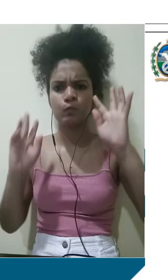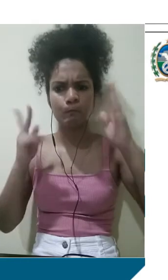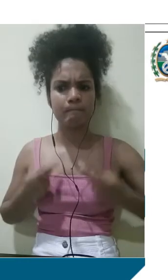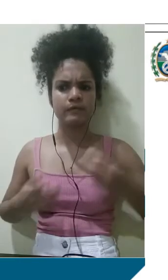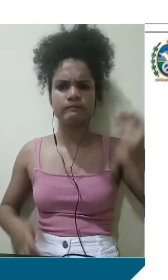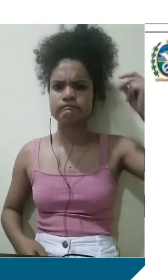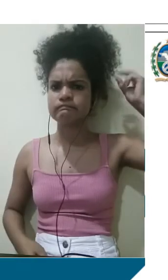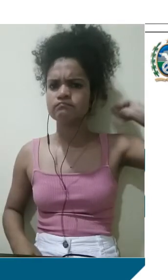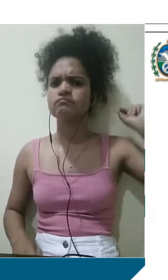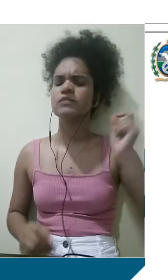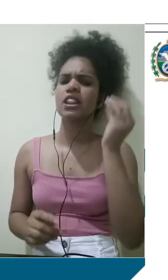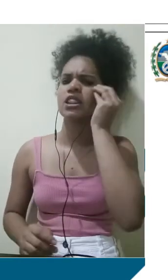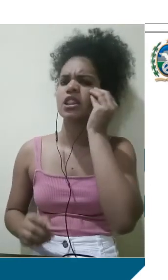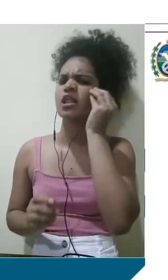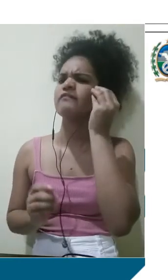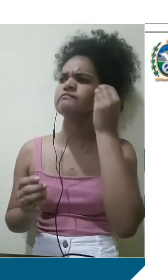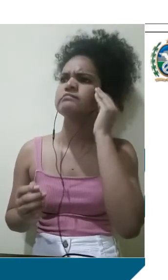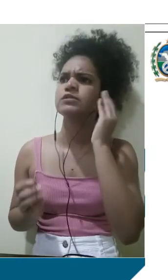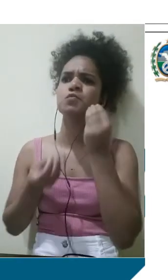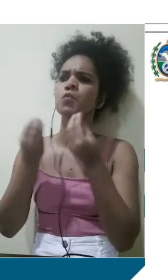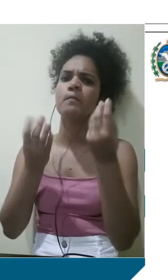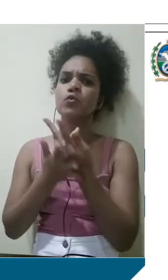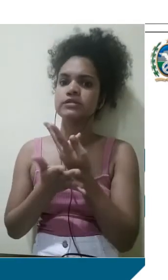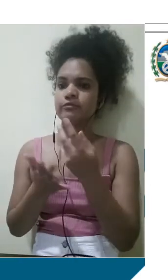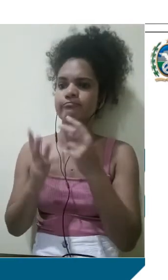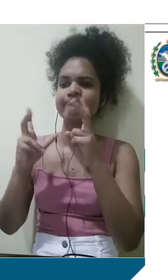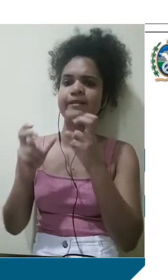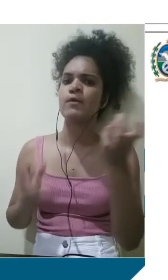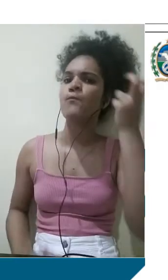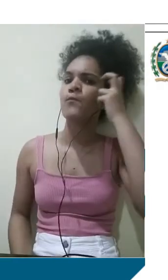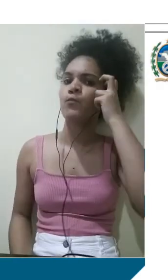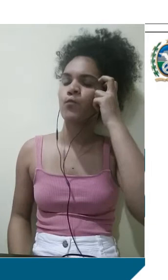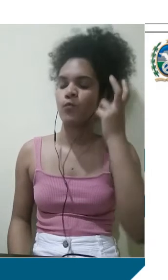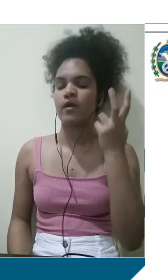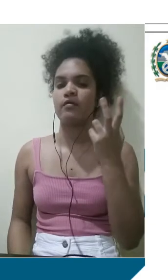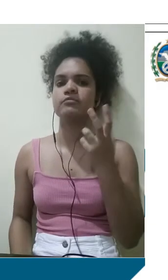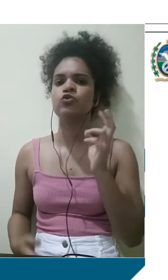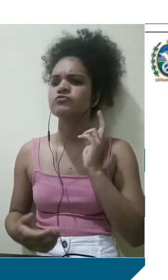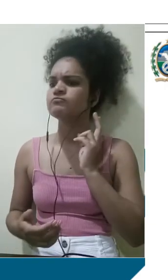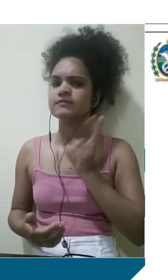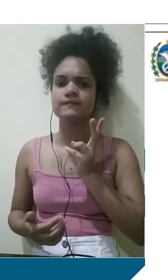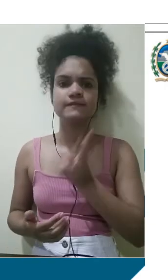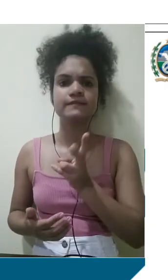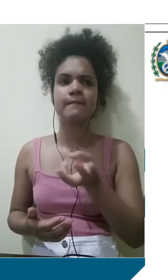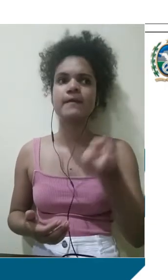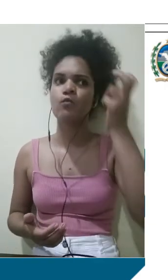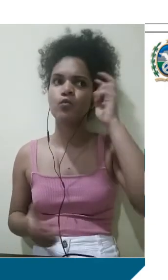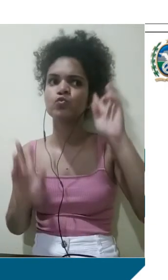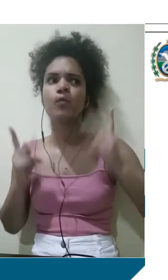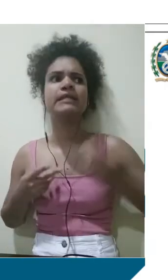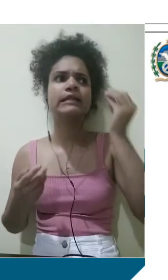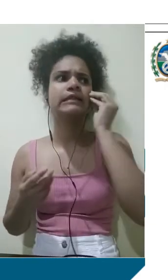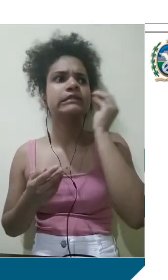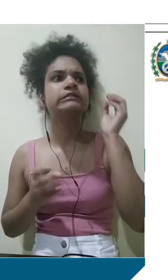nós começamos a produzir, chamamos de cultura. É um tema constantemente visitado pela